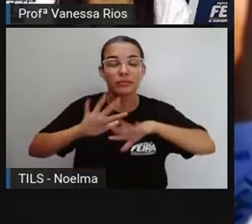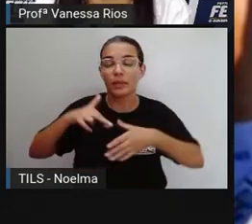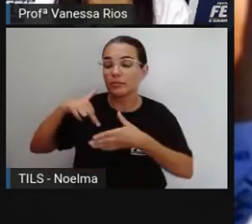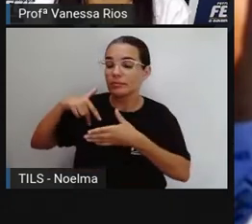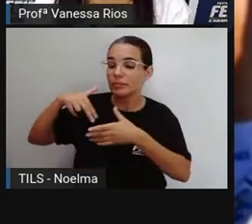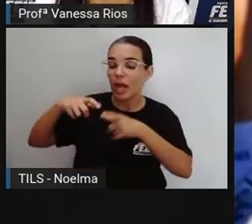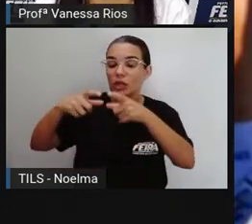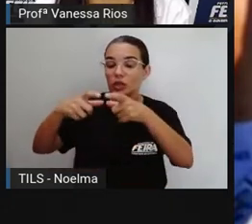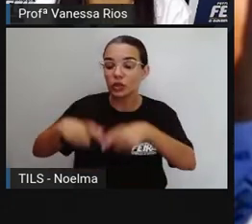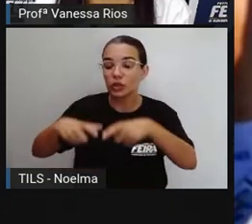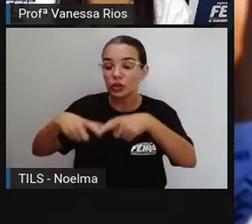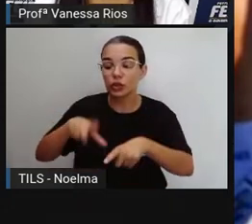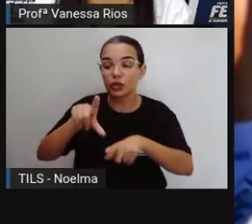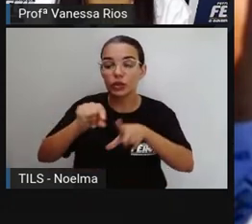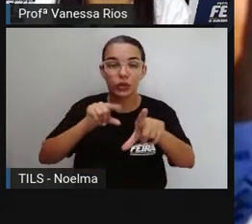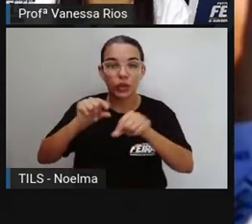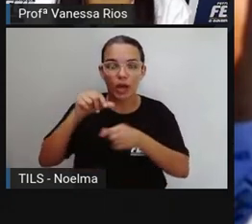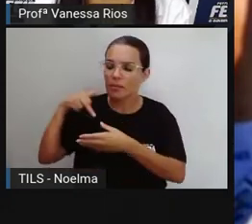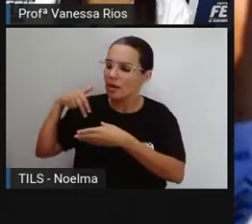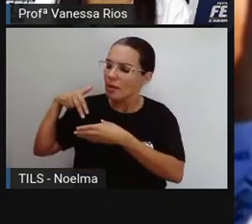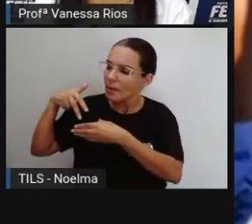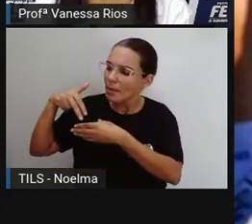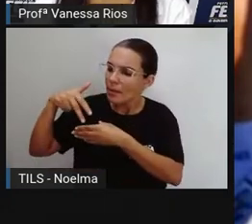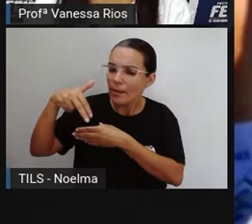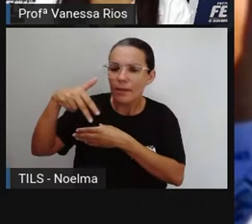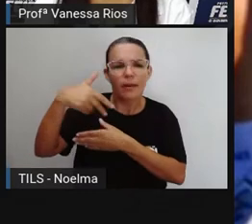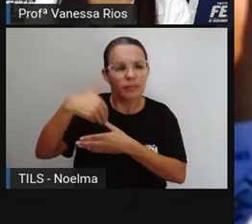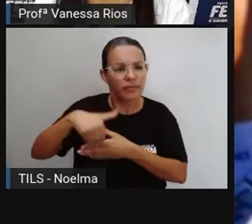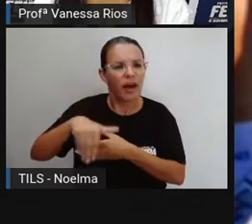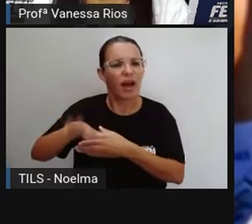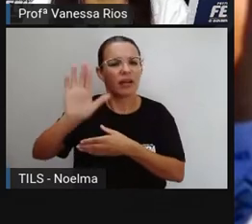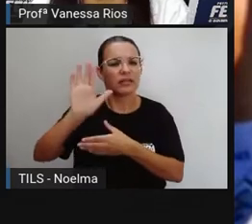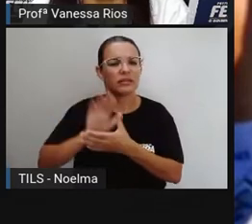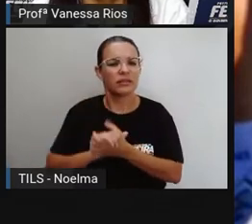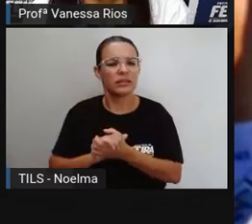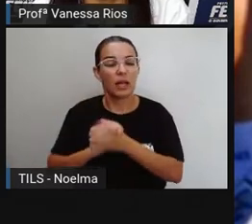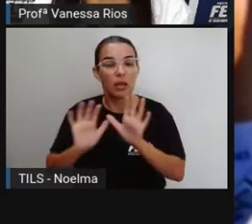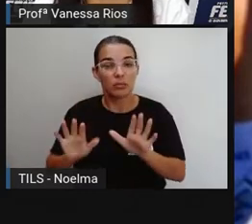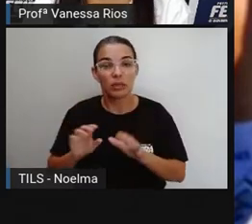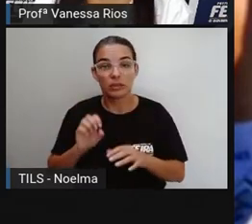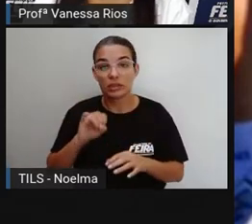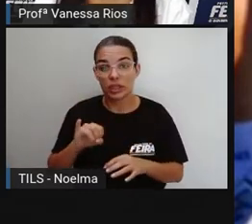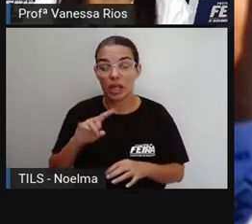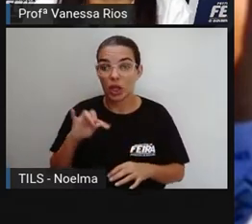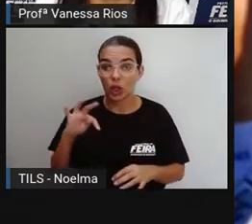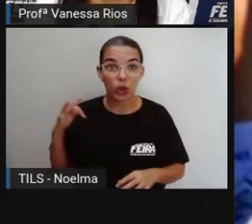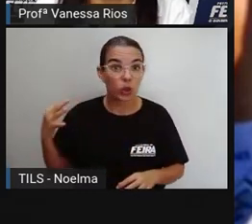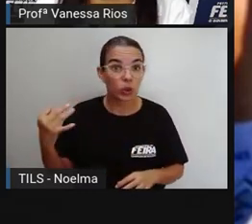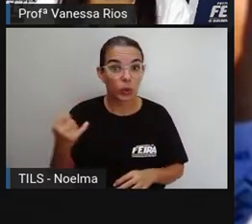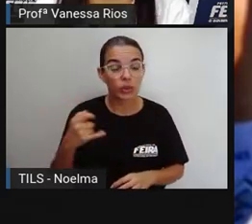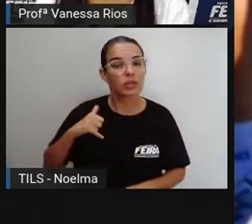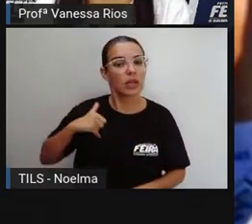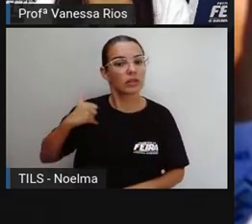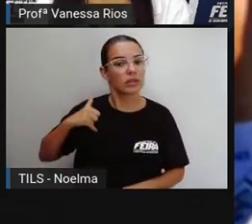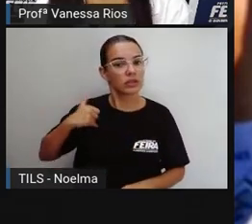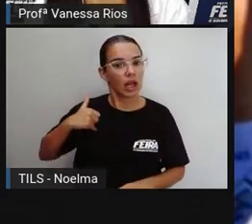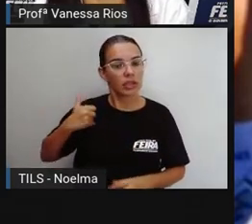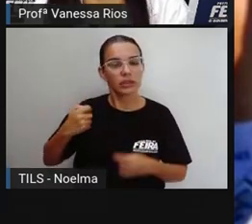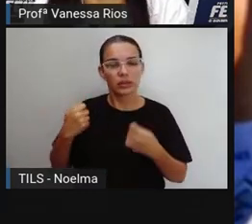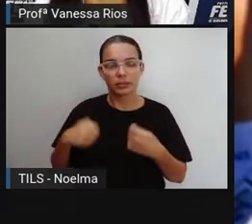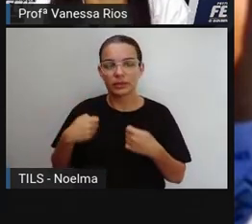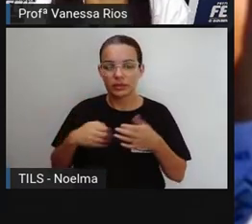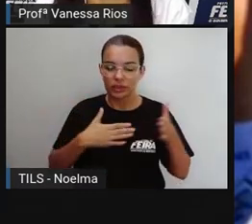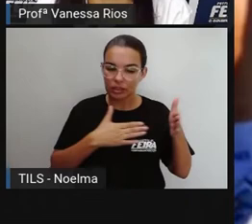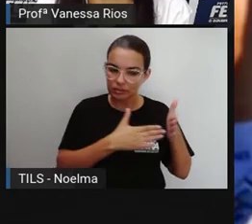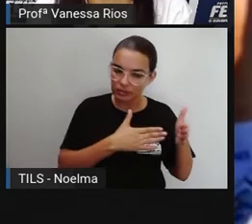local, né, adequado para esse processo. Mas aí, de todas as idades, dentro, claro, das suas limitações, dentro do